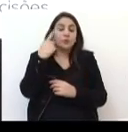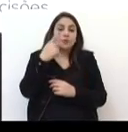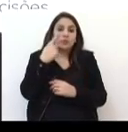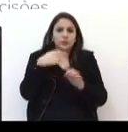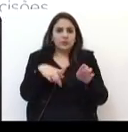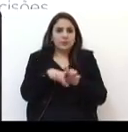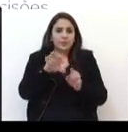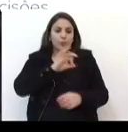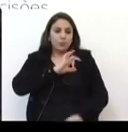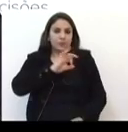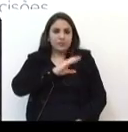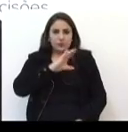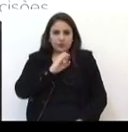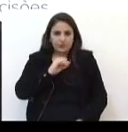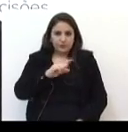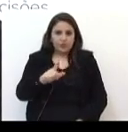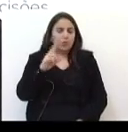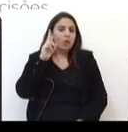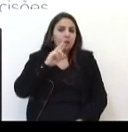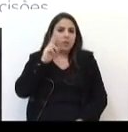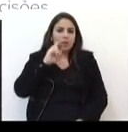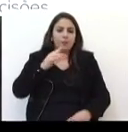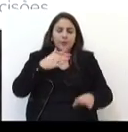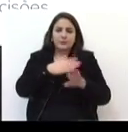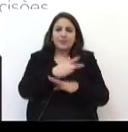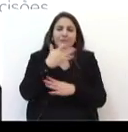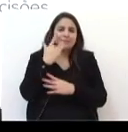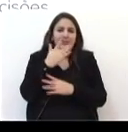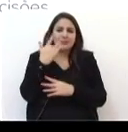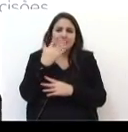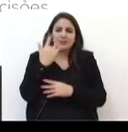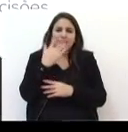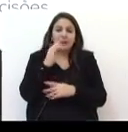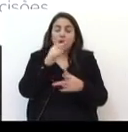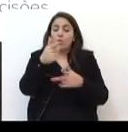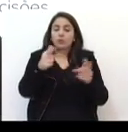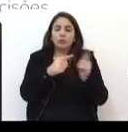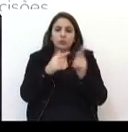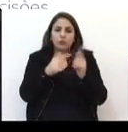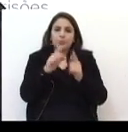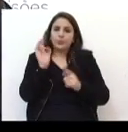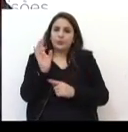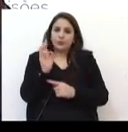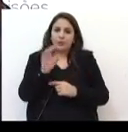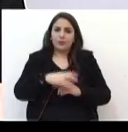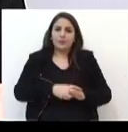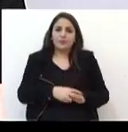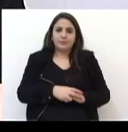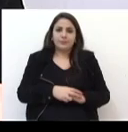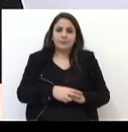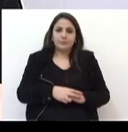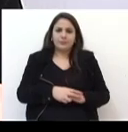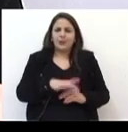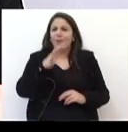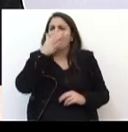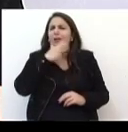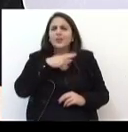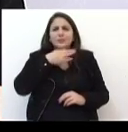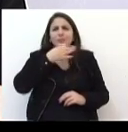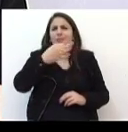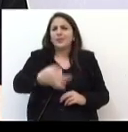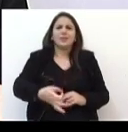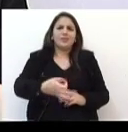que também é policial civil, lembra o acesso facilitado a outros tipos de drogas. Isso é uma